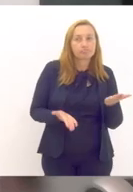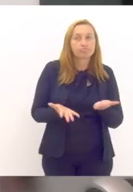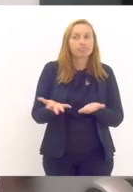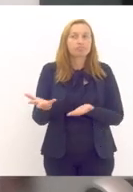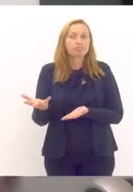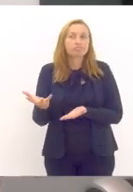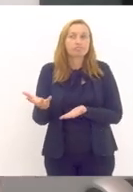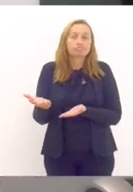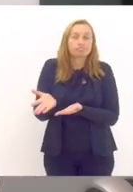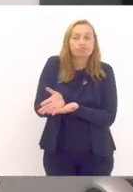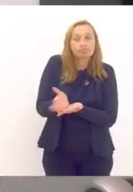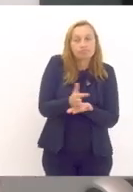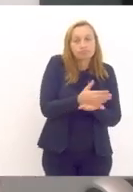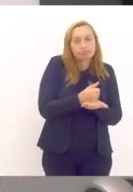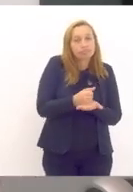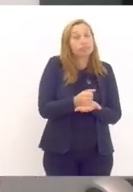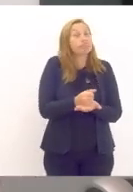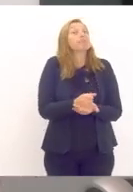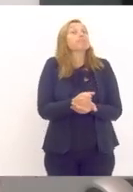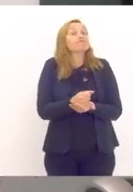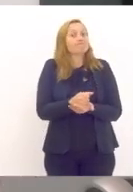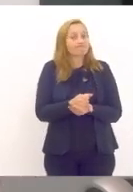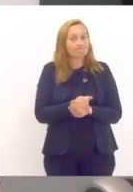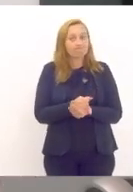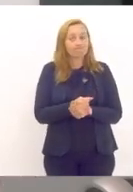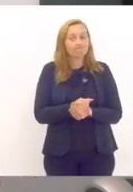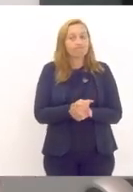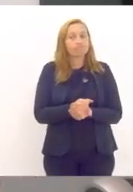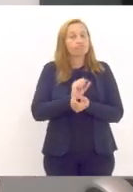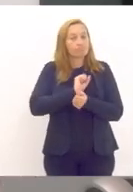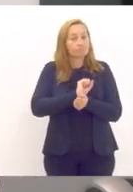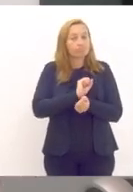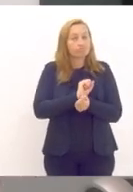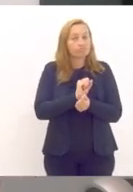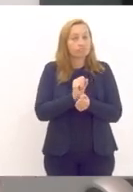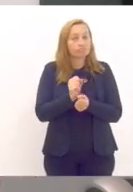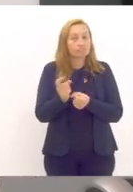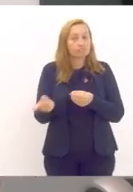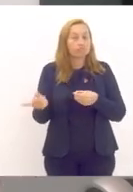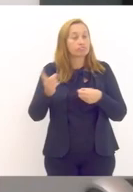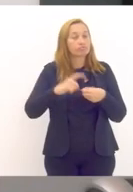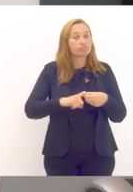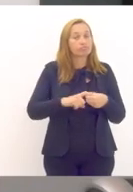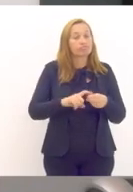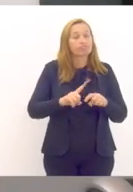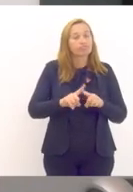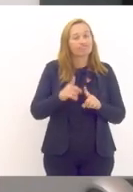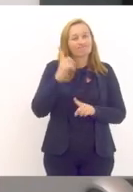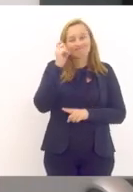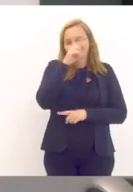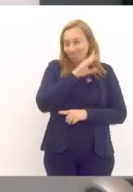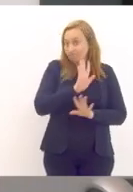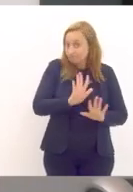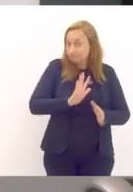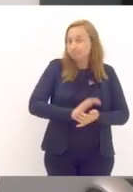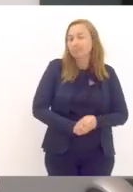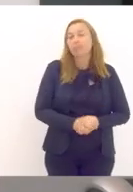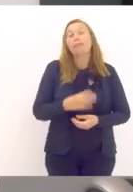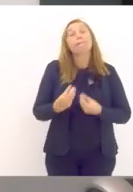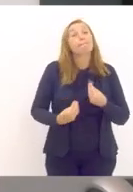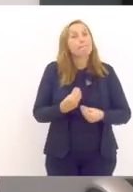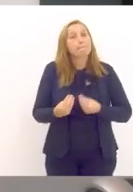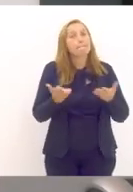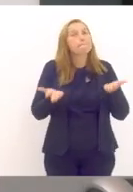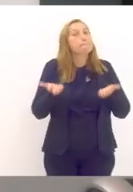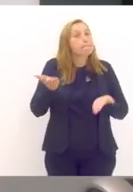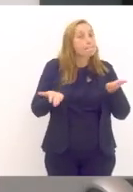arrecadação, parte esperamos que seja recuperada, mas parte dificilmente será. Então, como é que isso